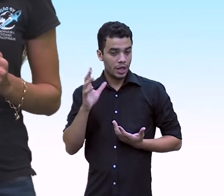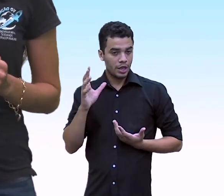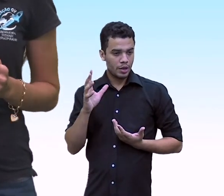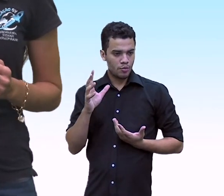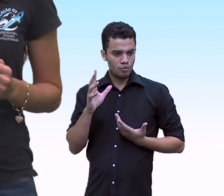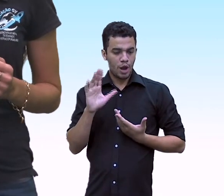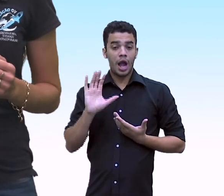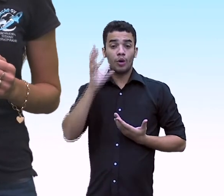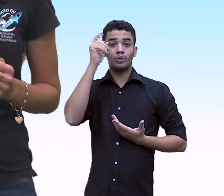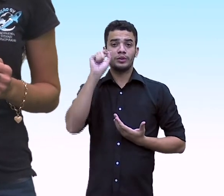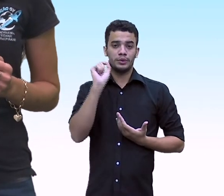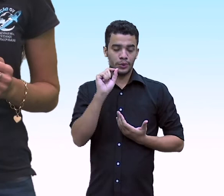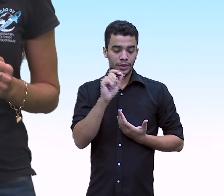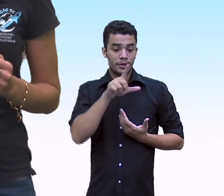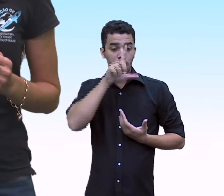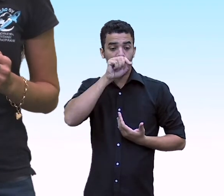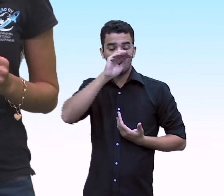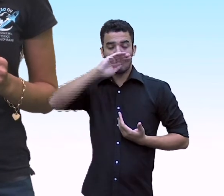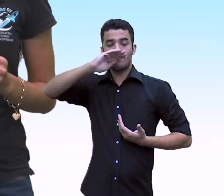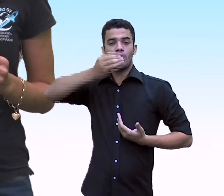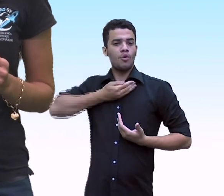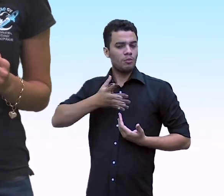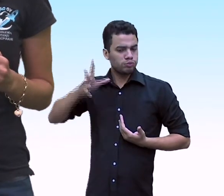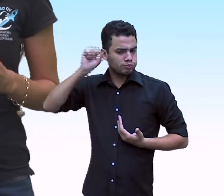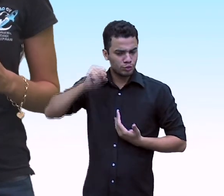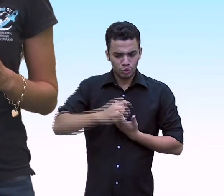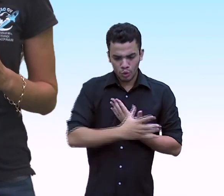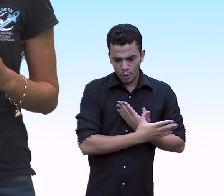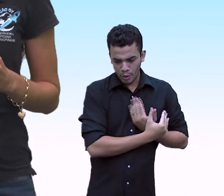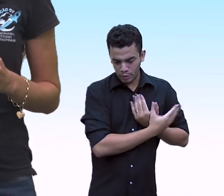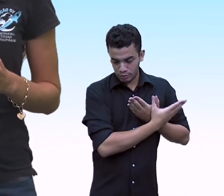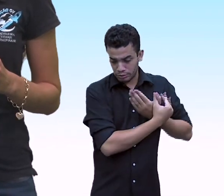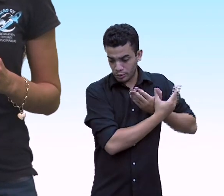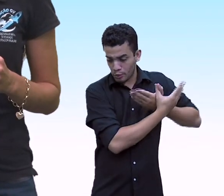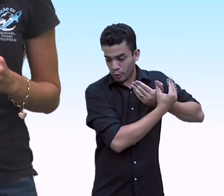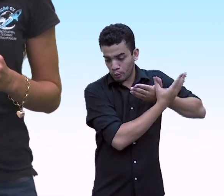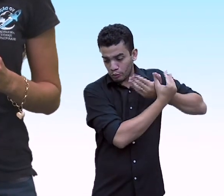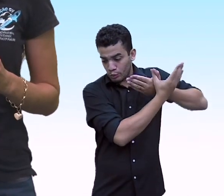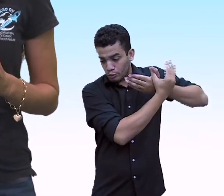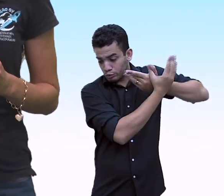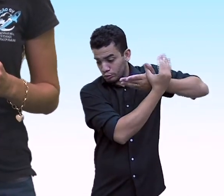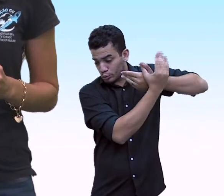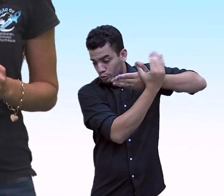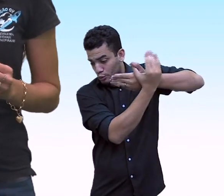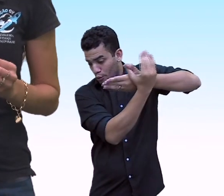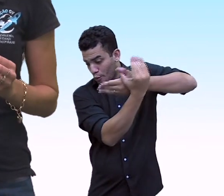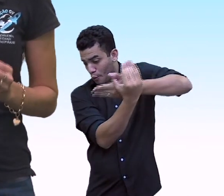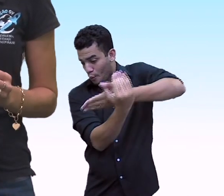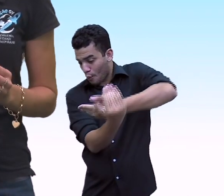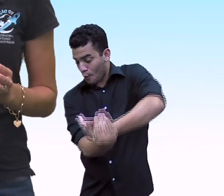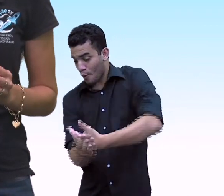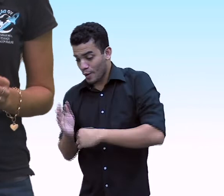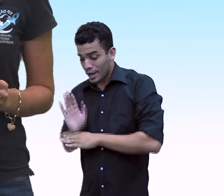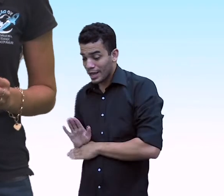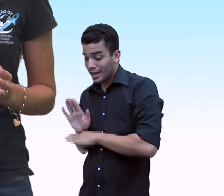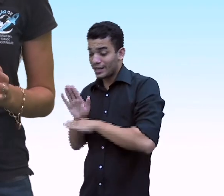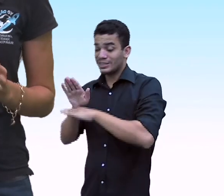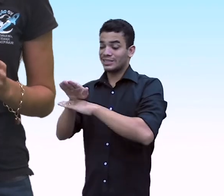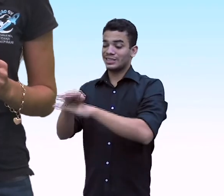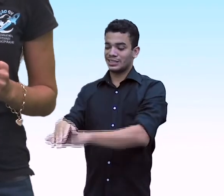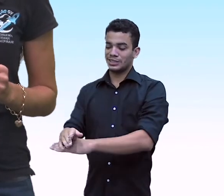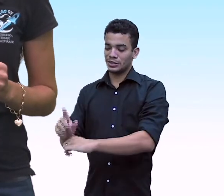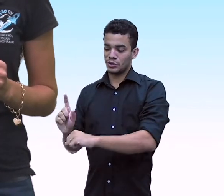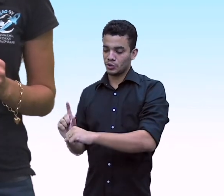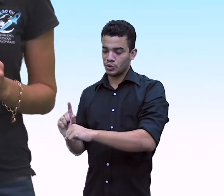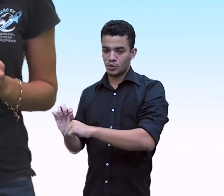que voava por ali ouviu os gritos e, mais do que depressa, atirou um pequeno galho